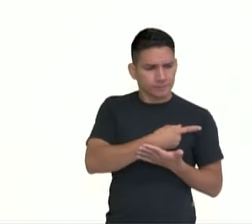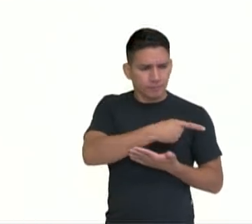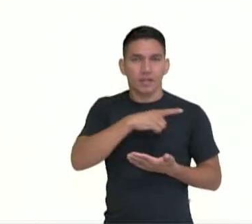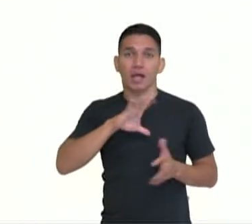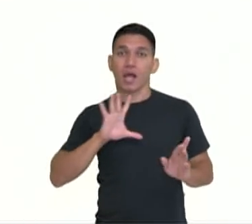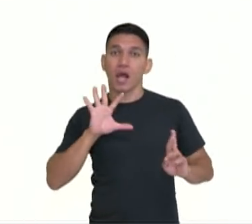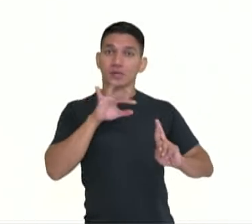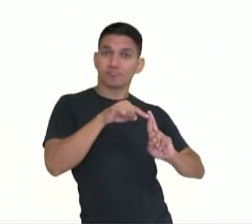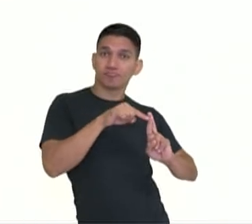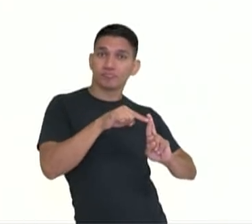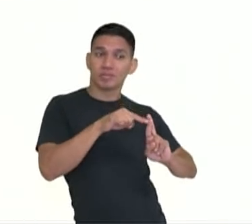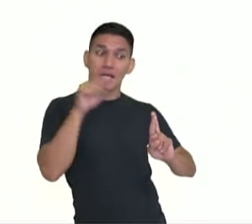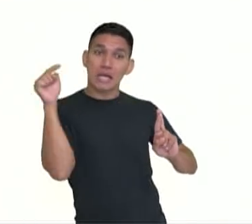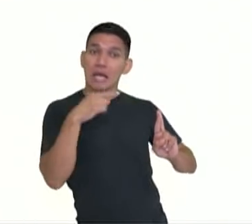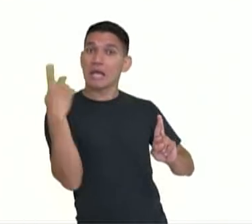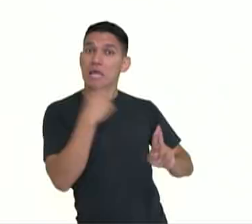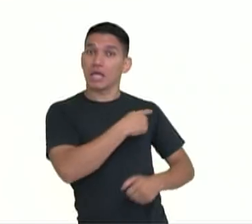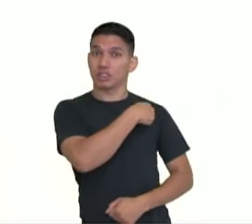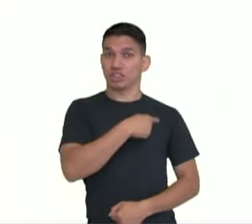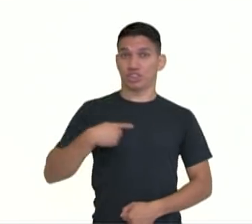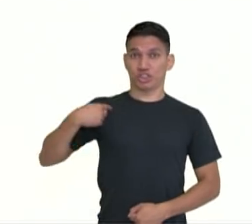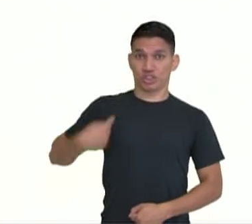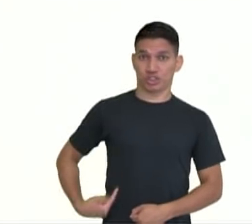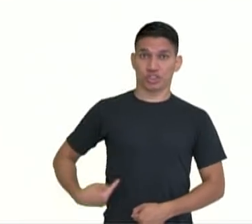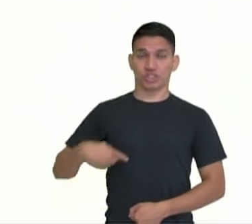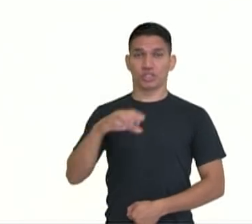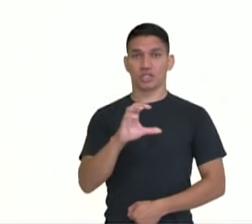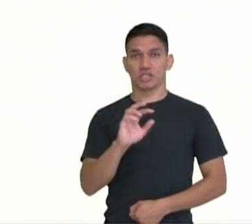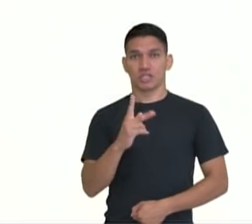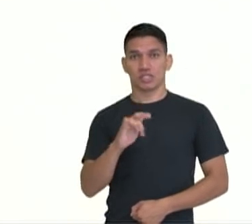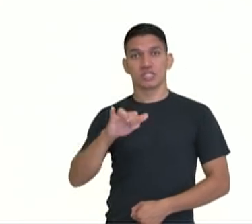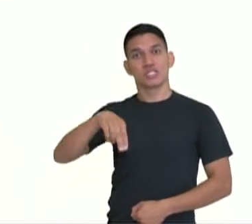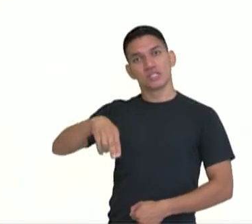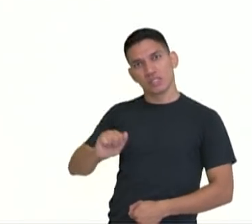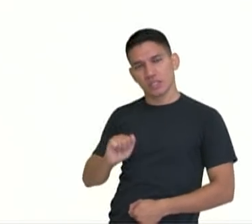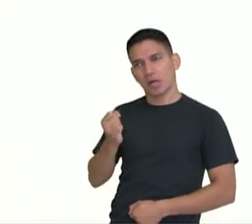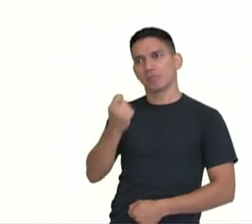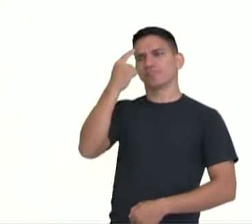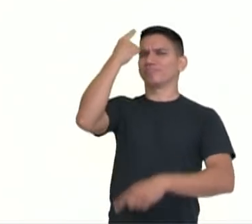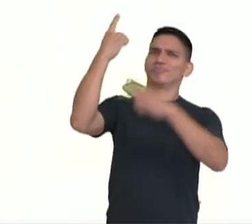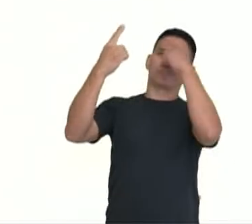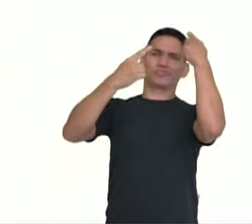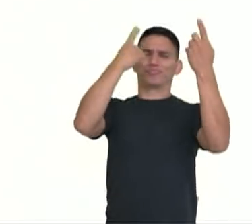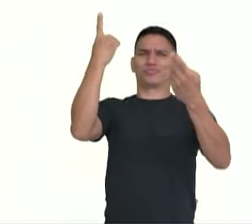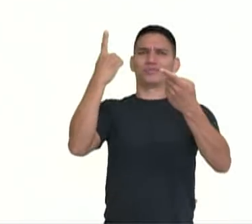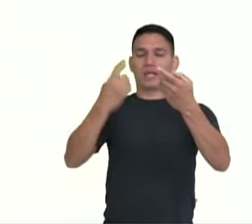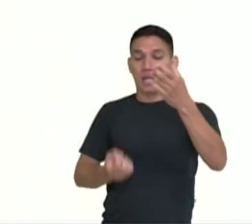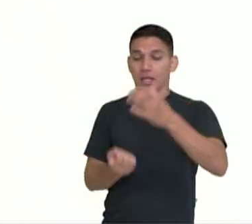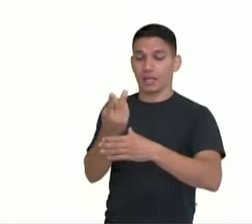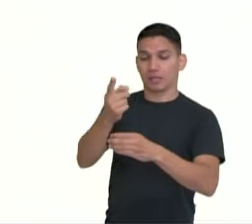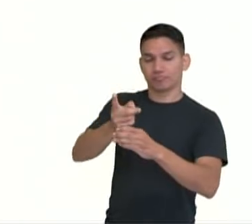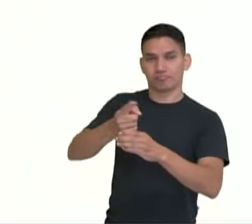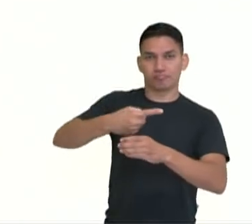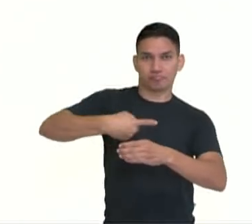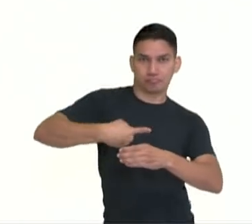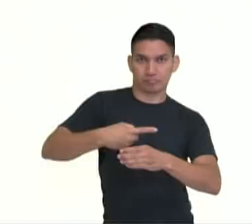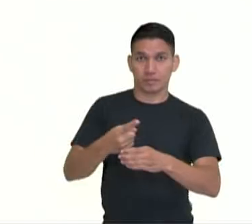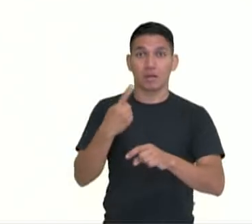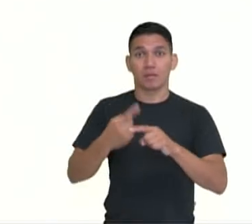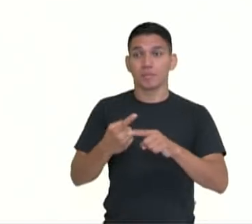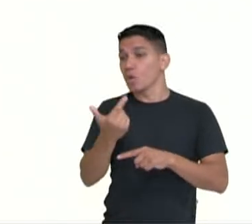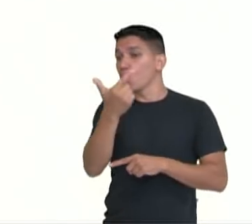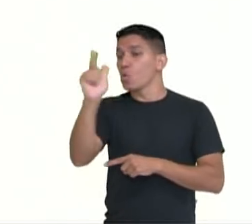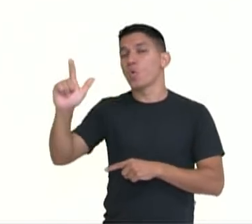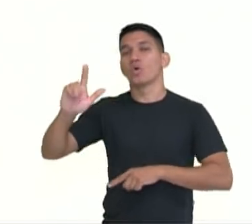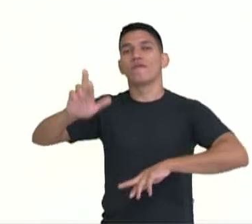que desenvolveram esse instrumento de orientação, como vários outros instrumentos usados na navegação e em